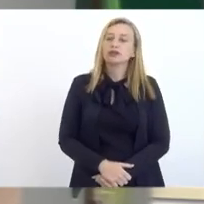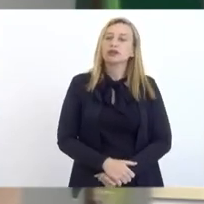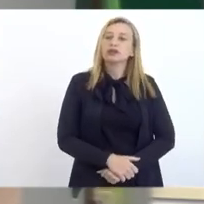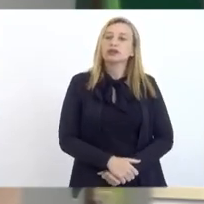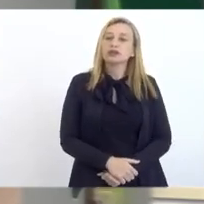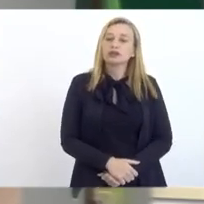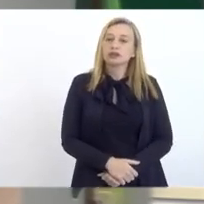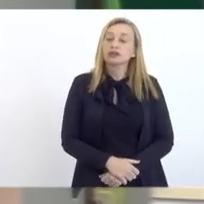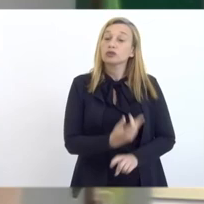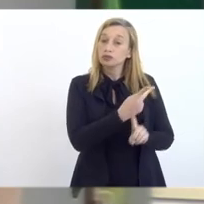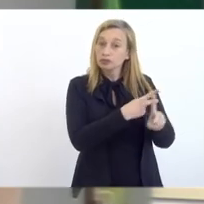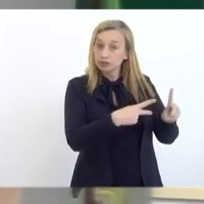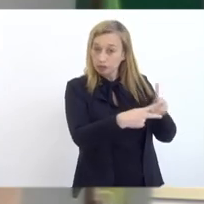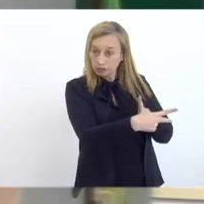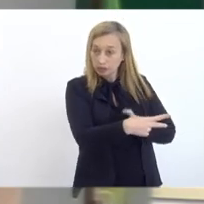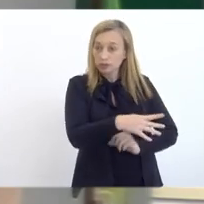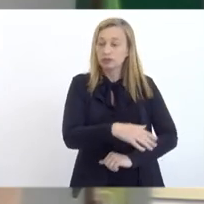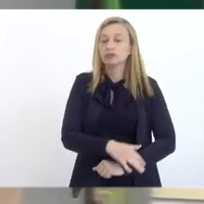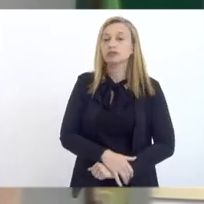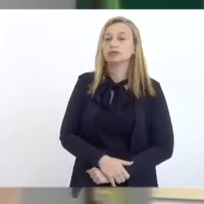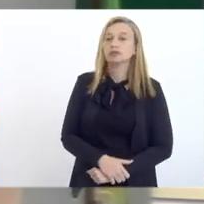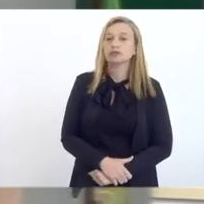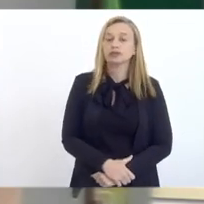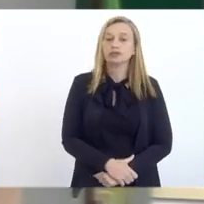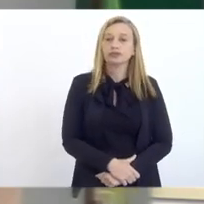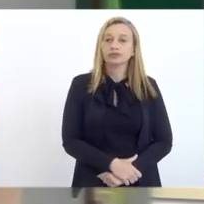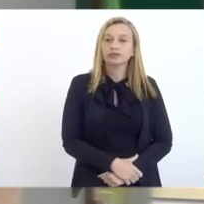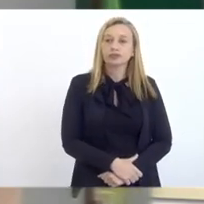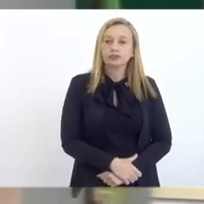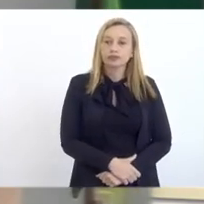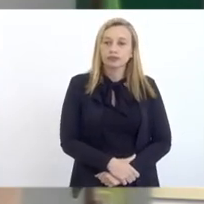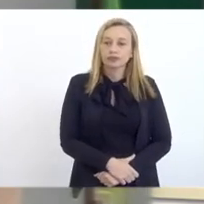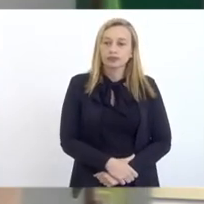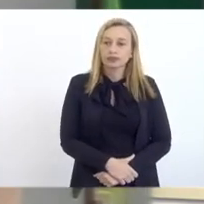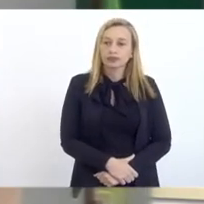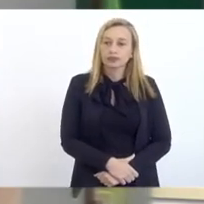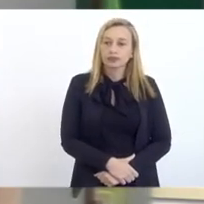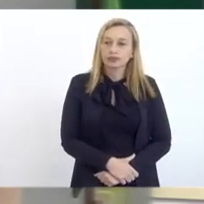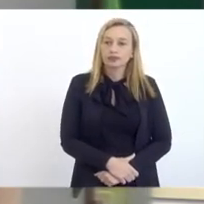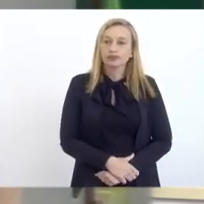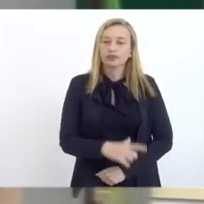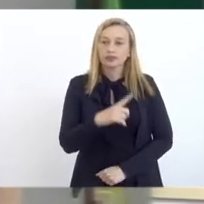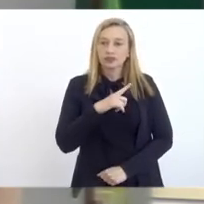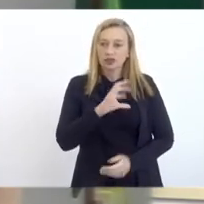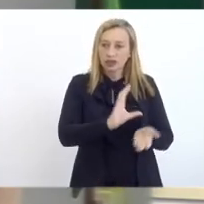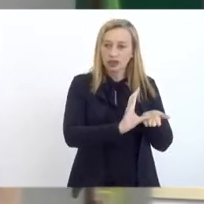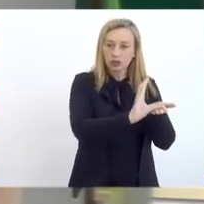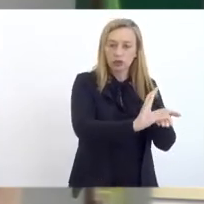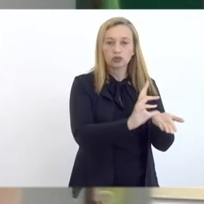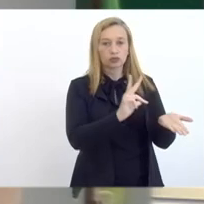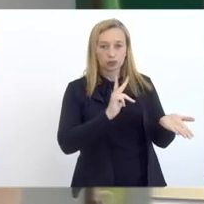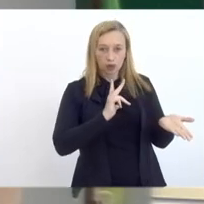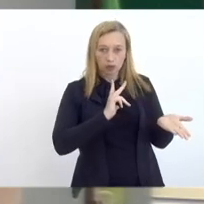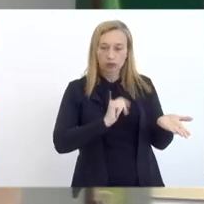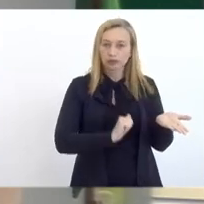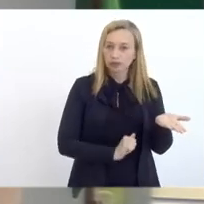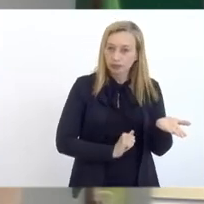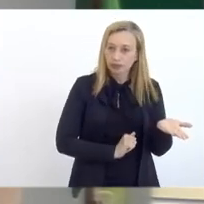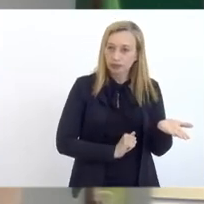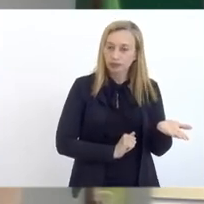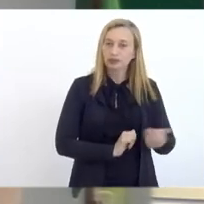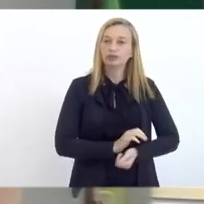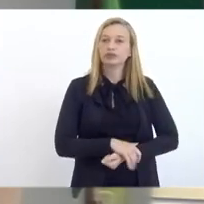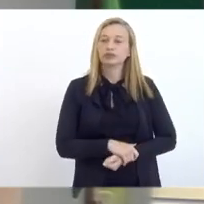O Rio Previdência tem fonte de recurso próprio,